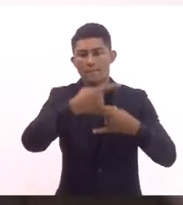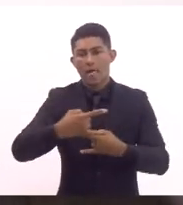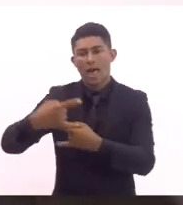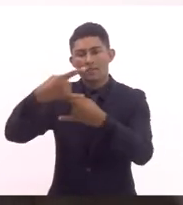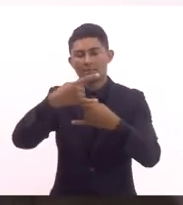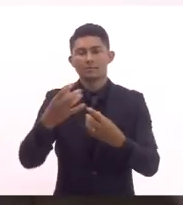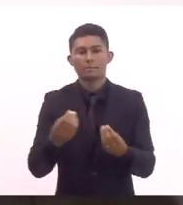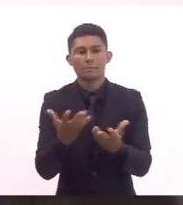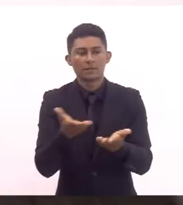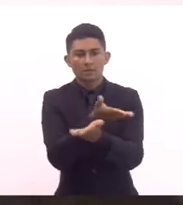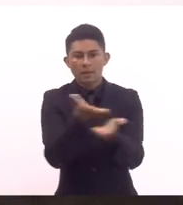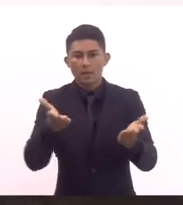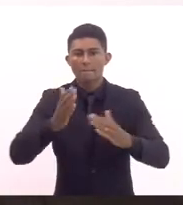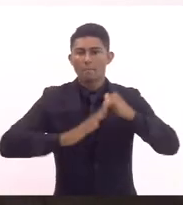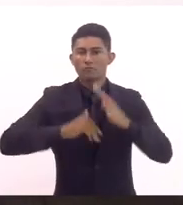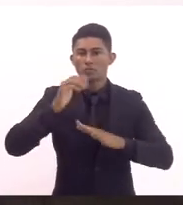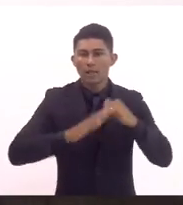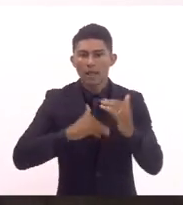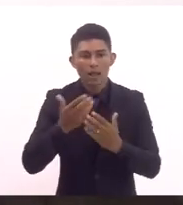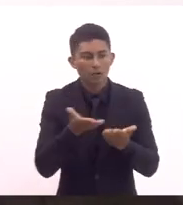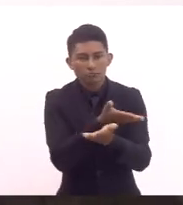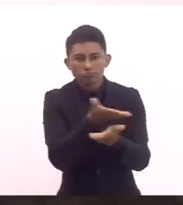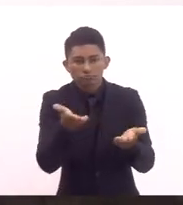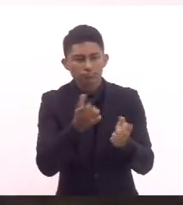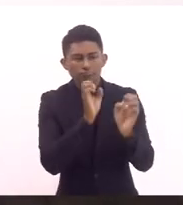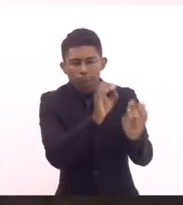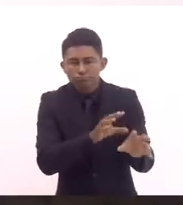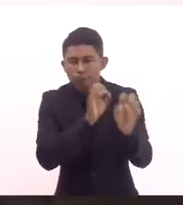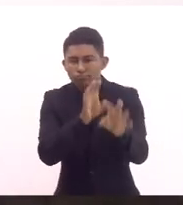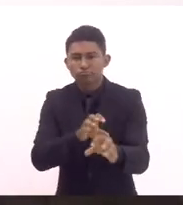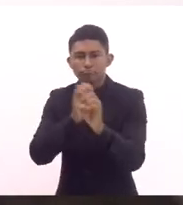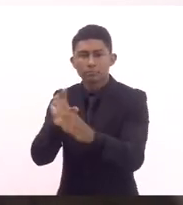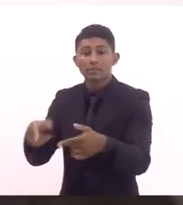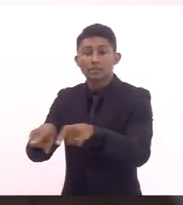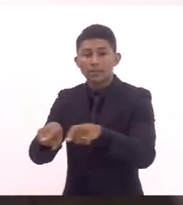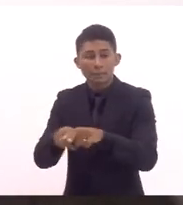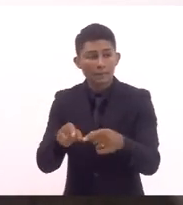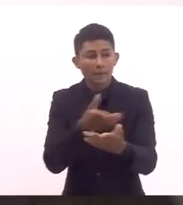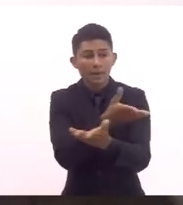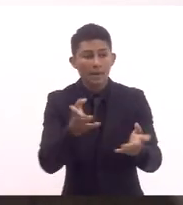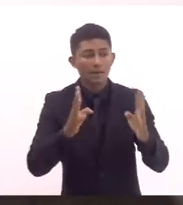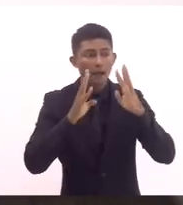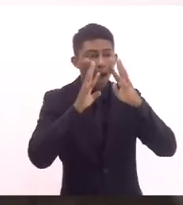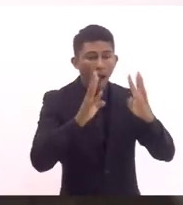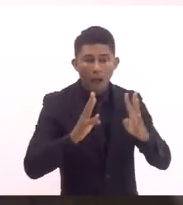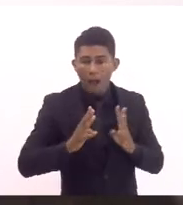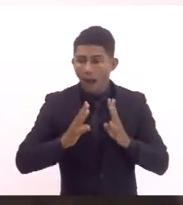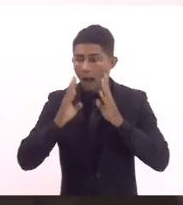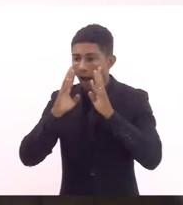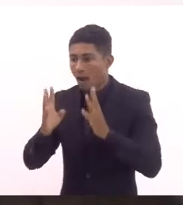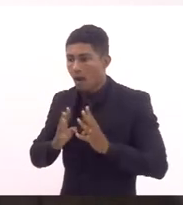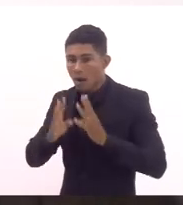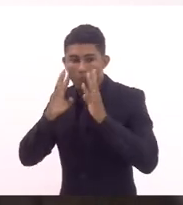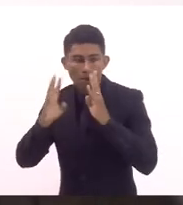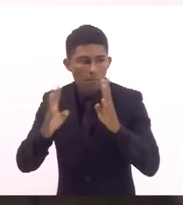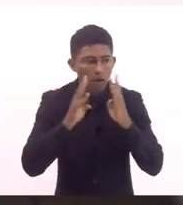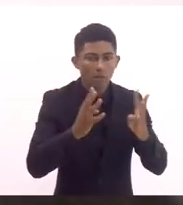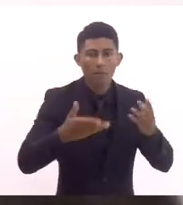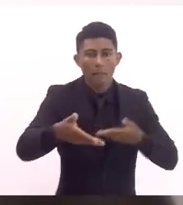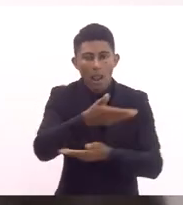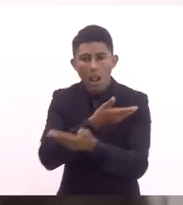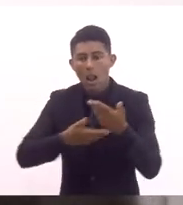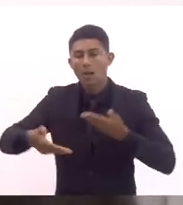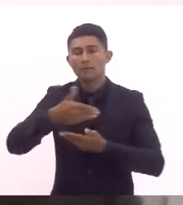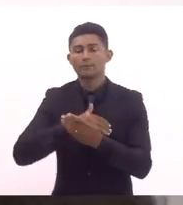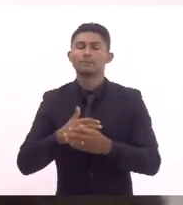profissionais e também para ter um espaço de escuta e é laboração sobre todo esse momento que estamos vivendo e a partir daí a